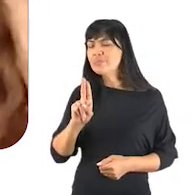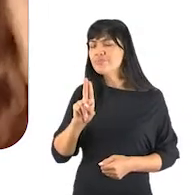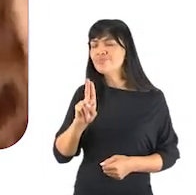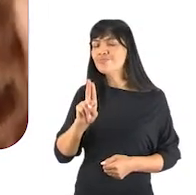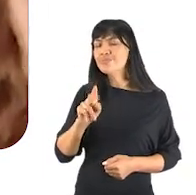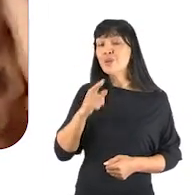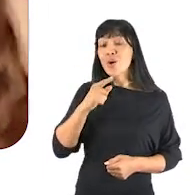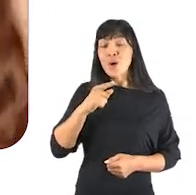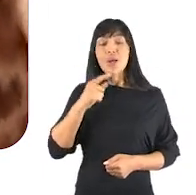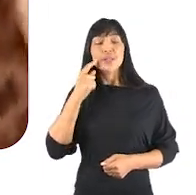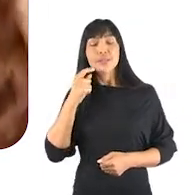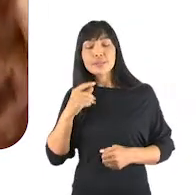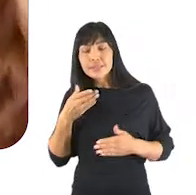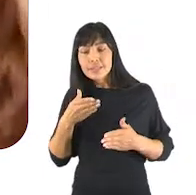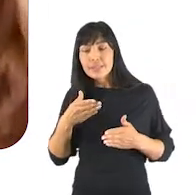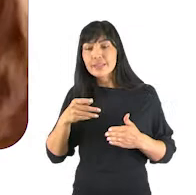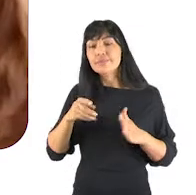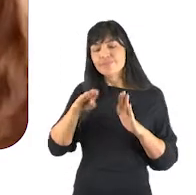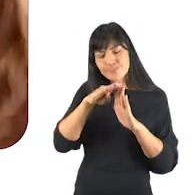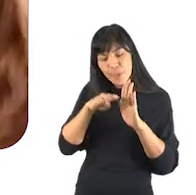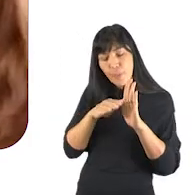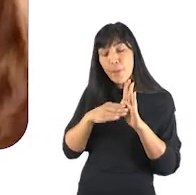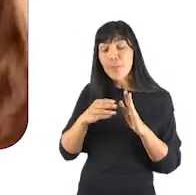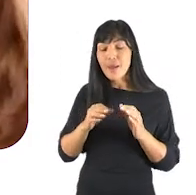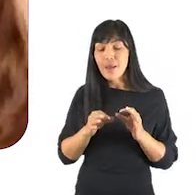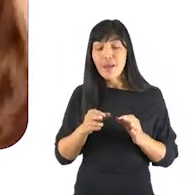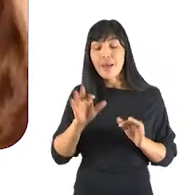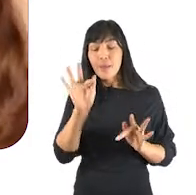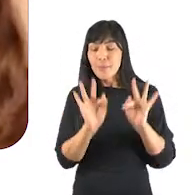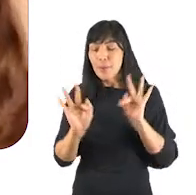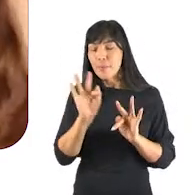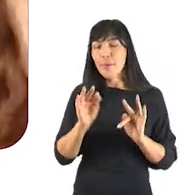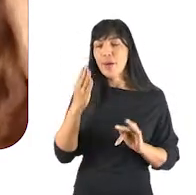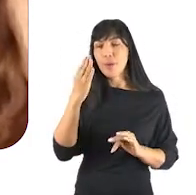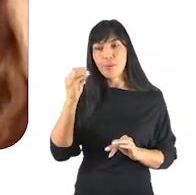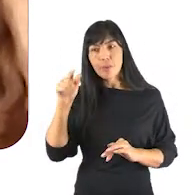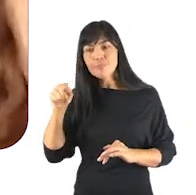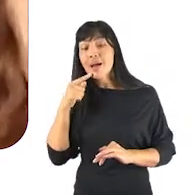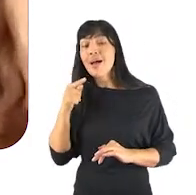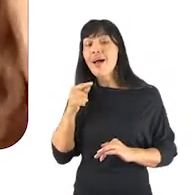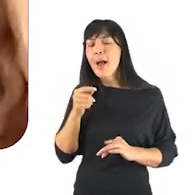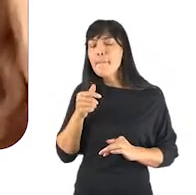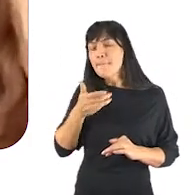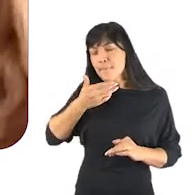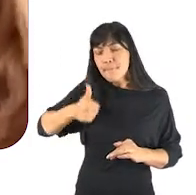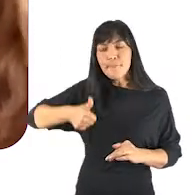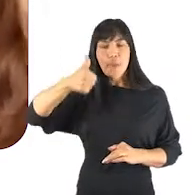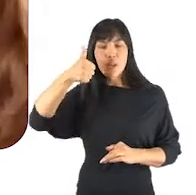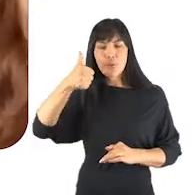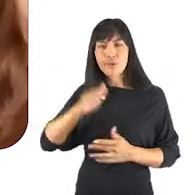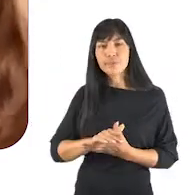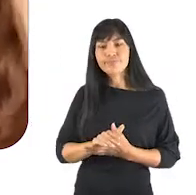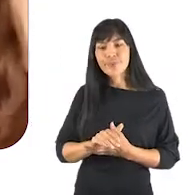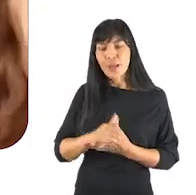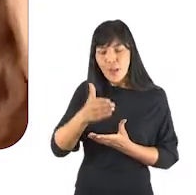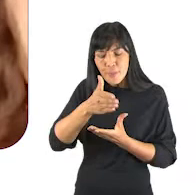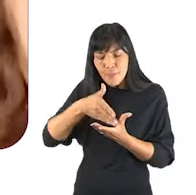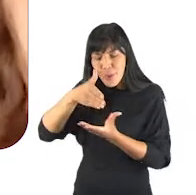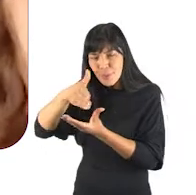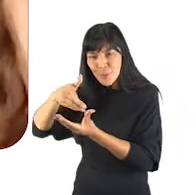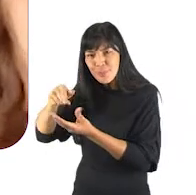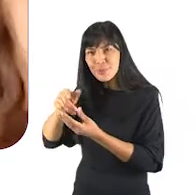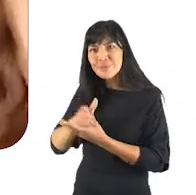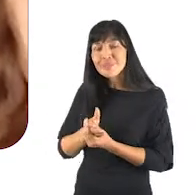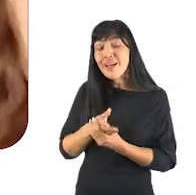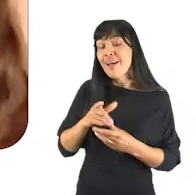competências da tecnologia da indústria 4.0 para aprimorar, né, os nossos processos, para trazer